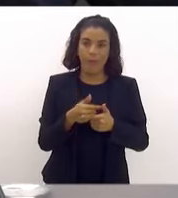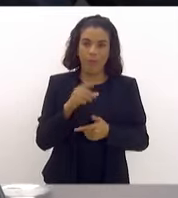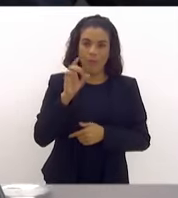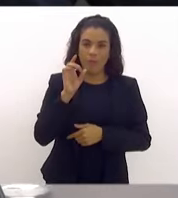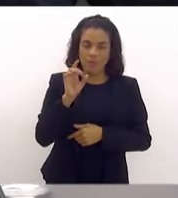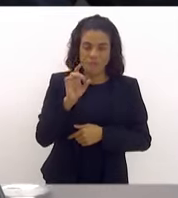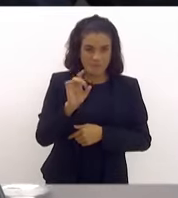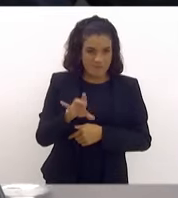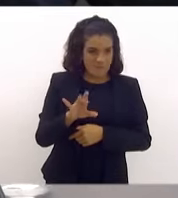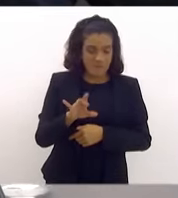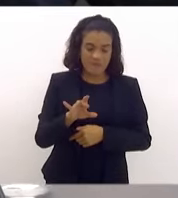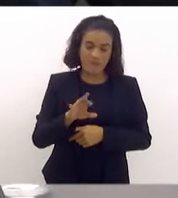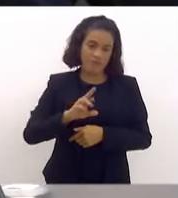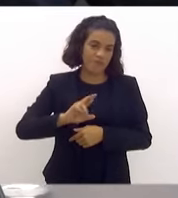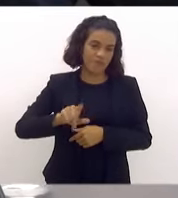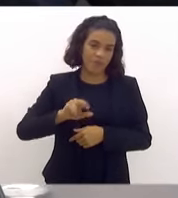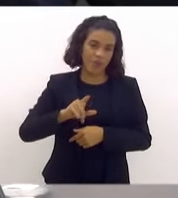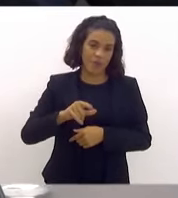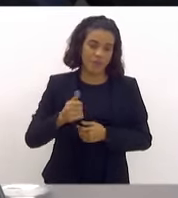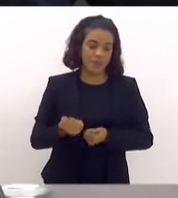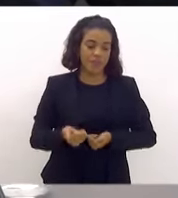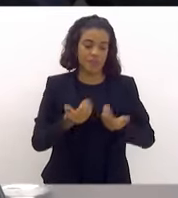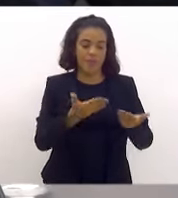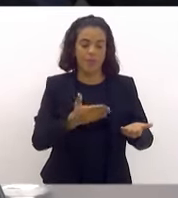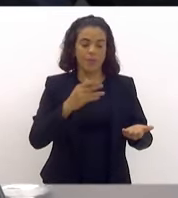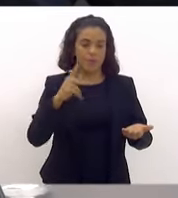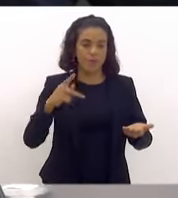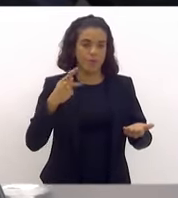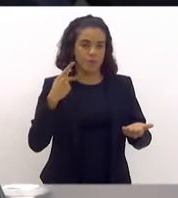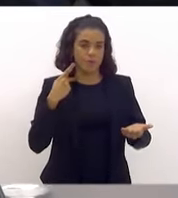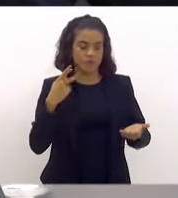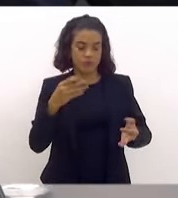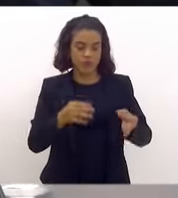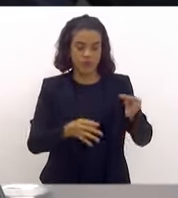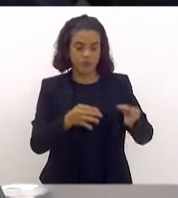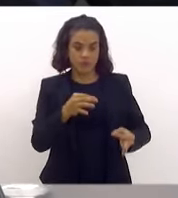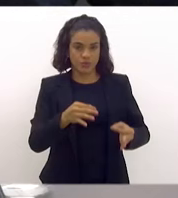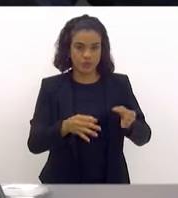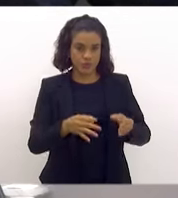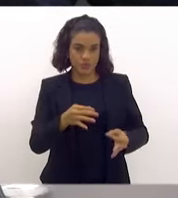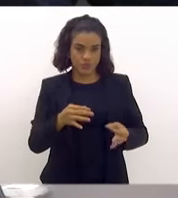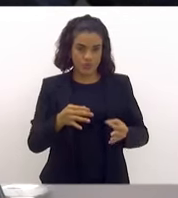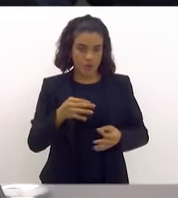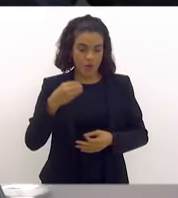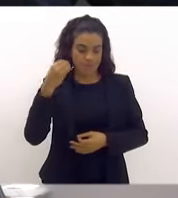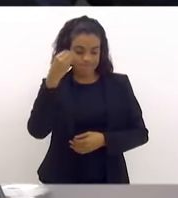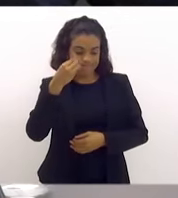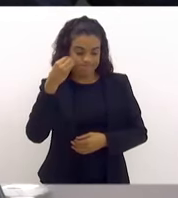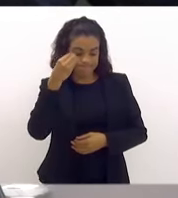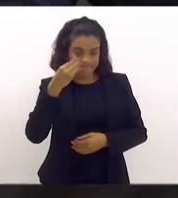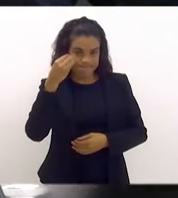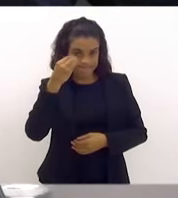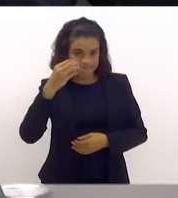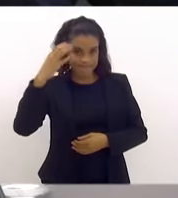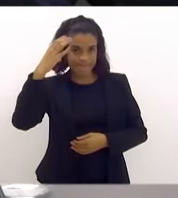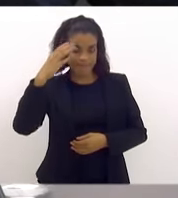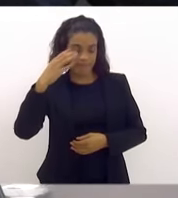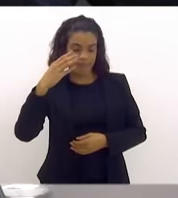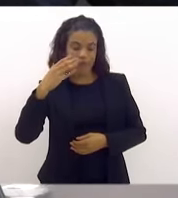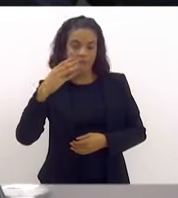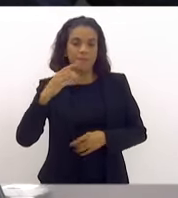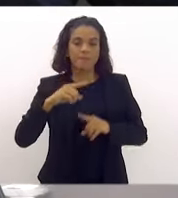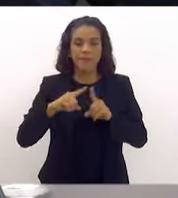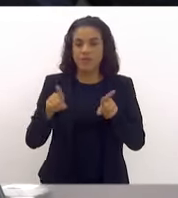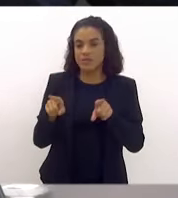só trazer pro promotor de justiça eh uma expertise maior para lidar com esse meio de prova